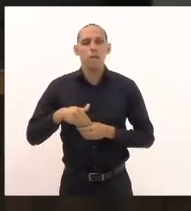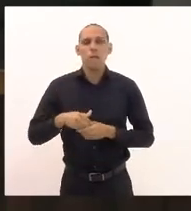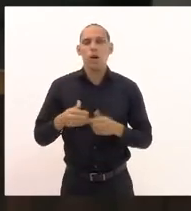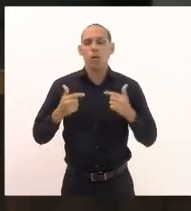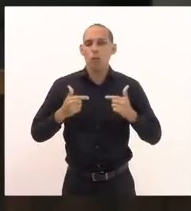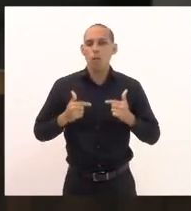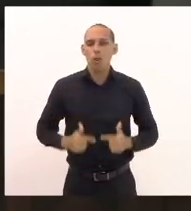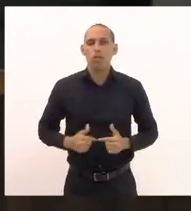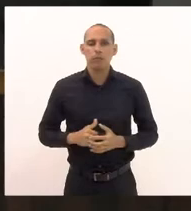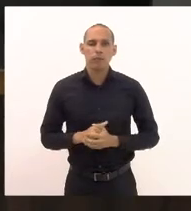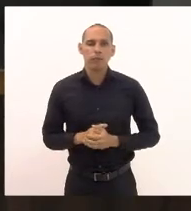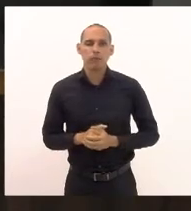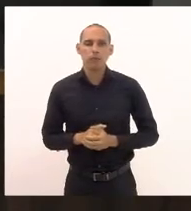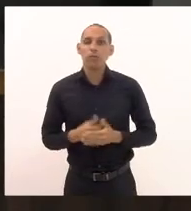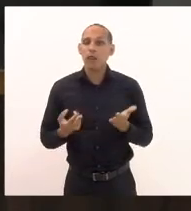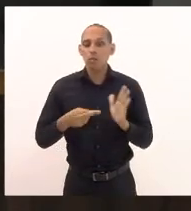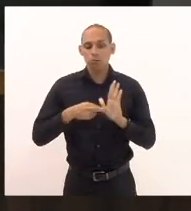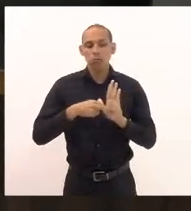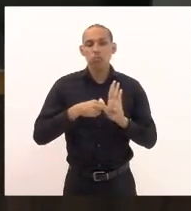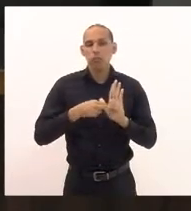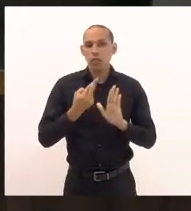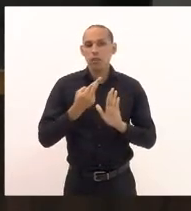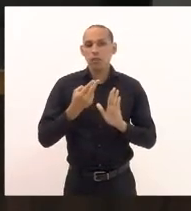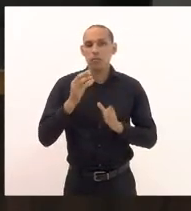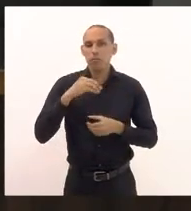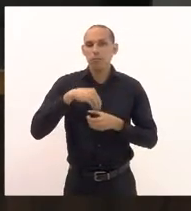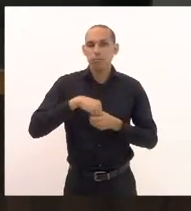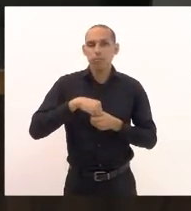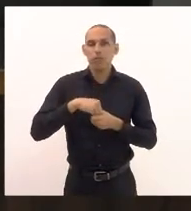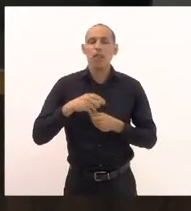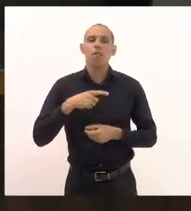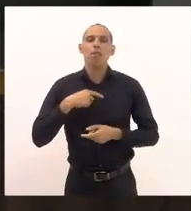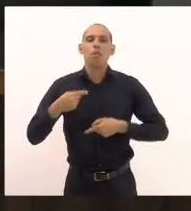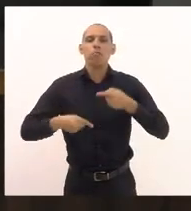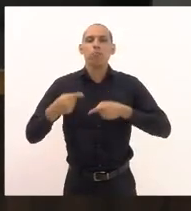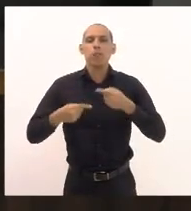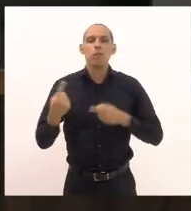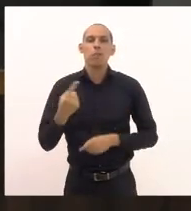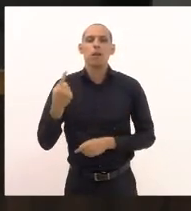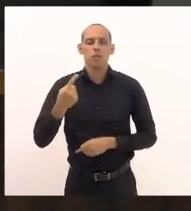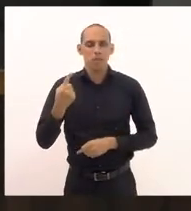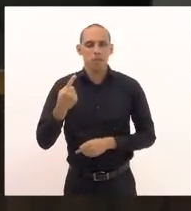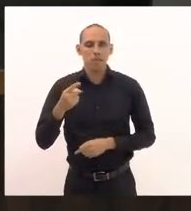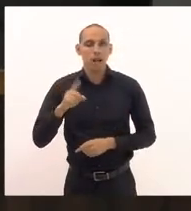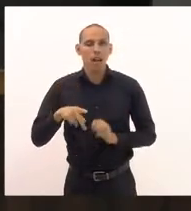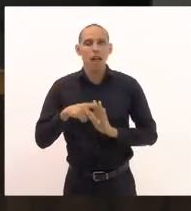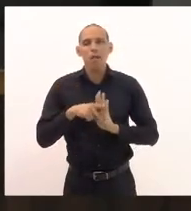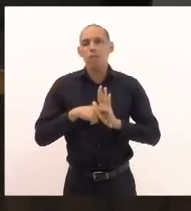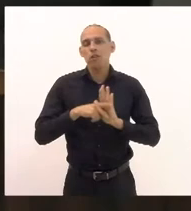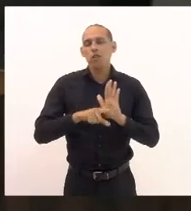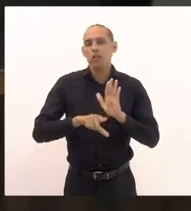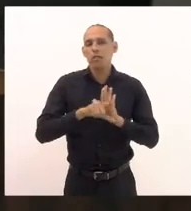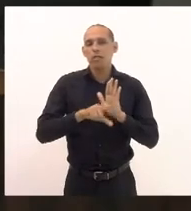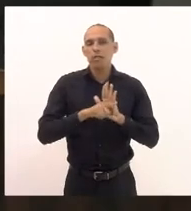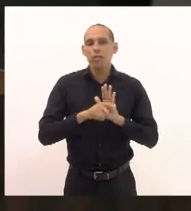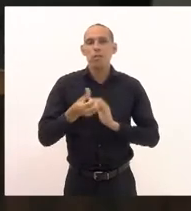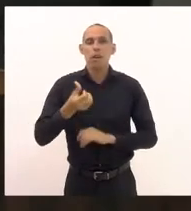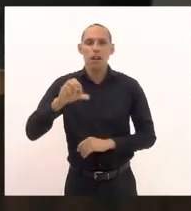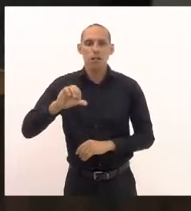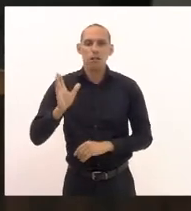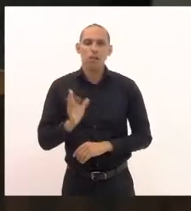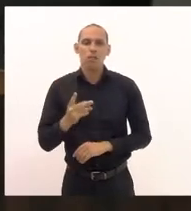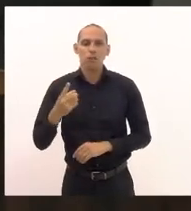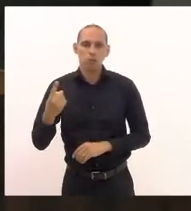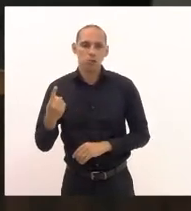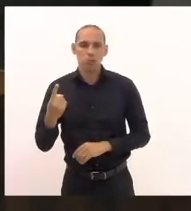1º do artigo 47 do Regimento Interno, em tramitação ordinária, em primeira discussão, projeto de lei 4169 de 21, de autoria da deputada